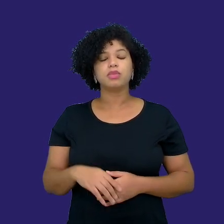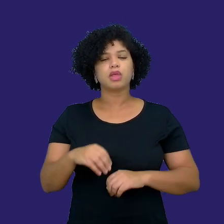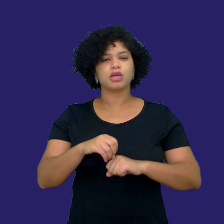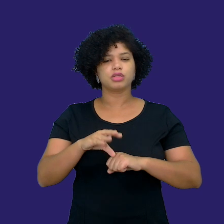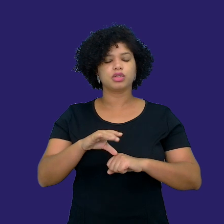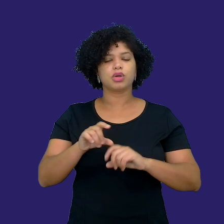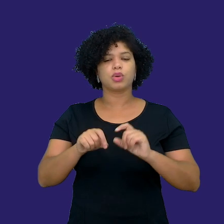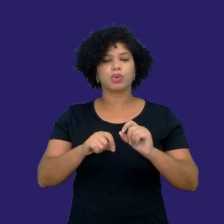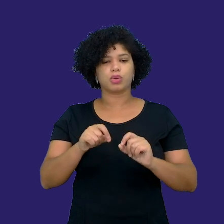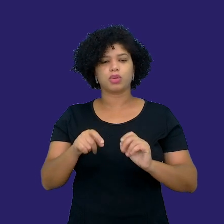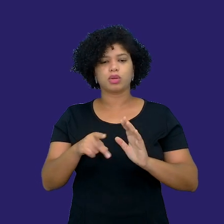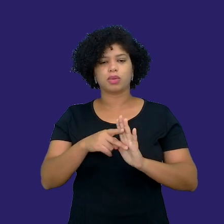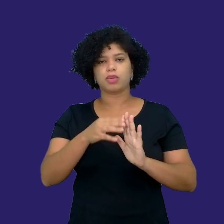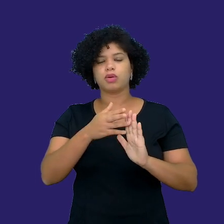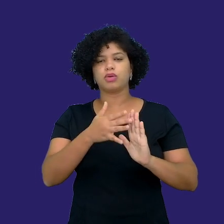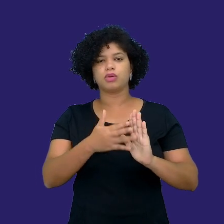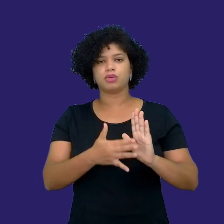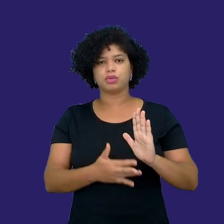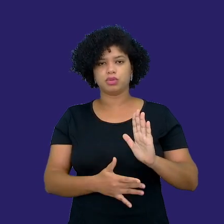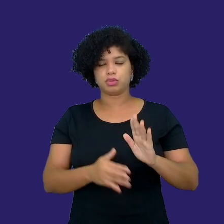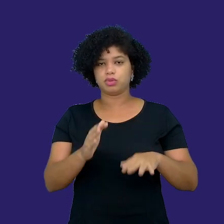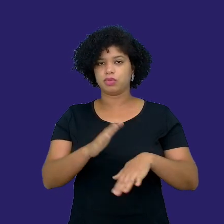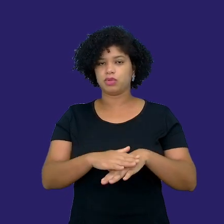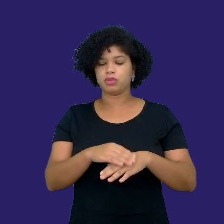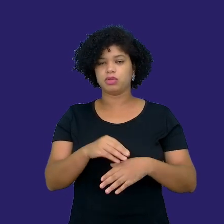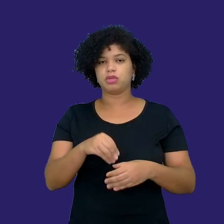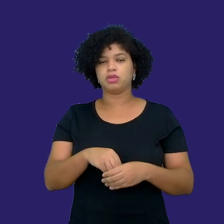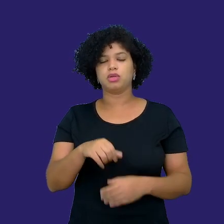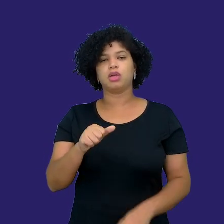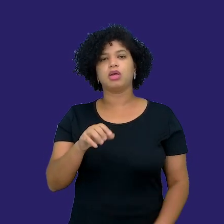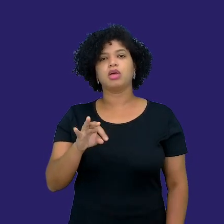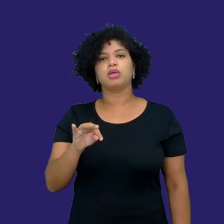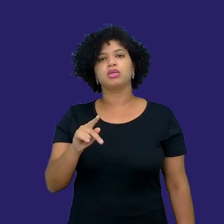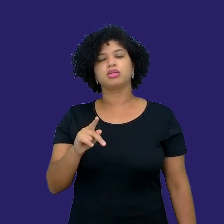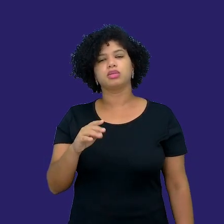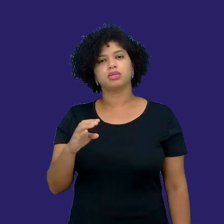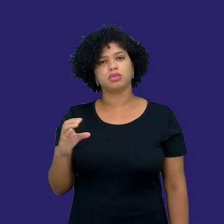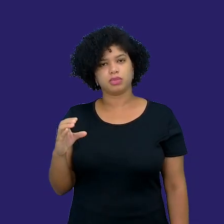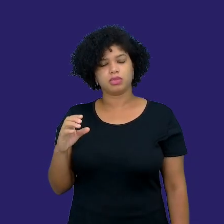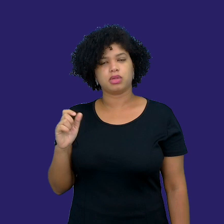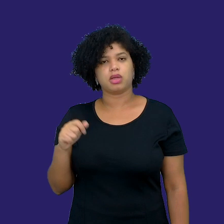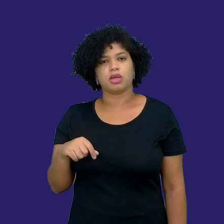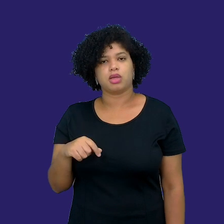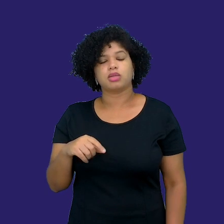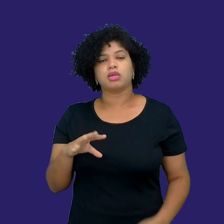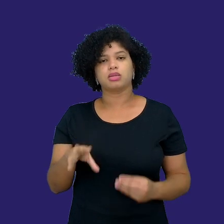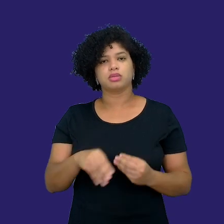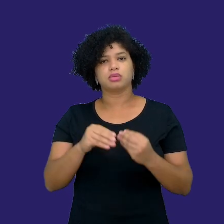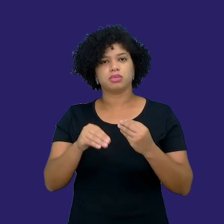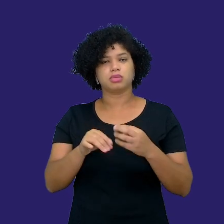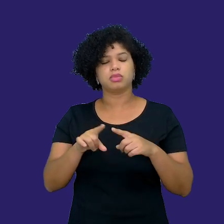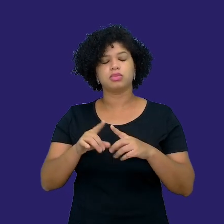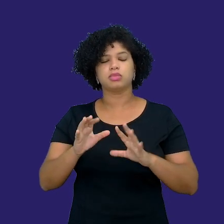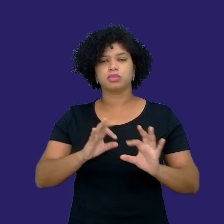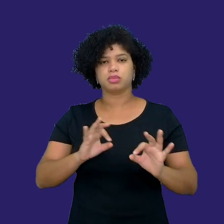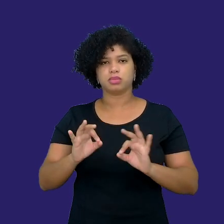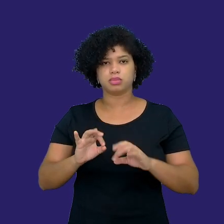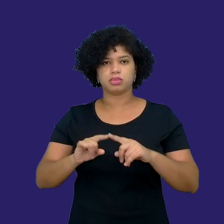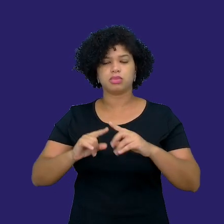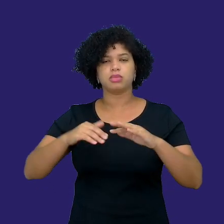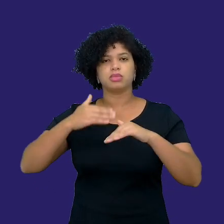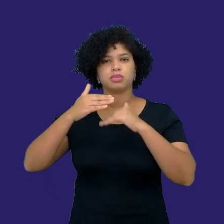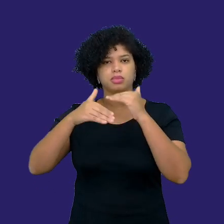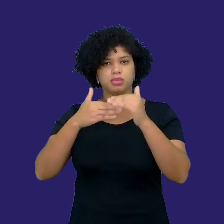um roteiro para ser desenvolvido na ATPC, com a intenção de contribuir para o planejamento do